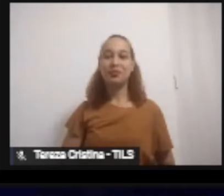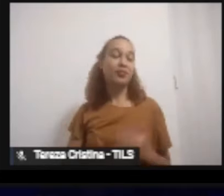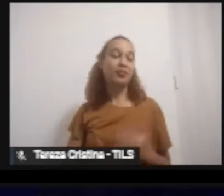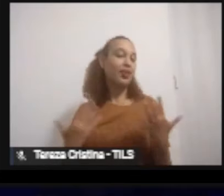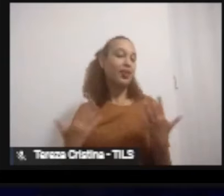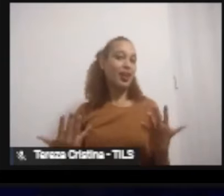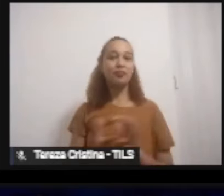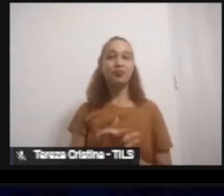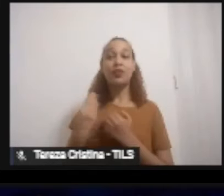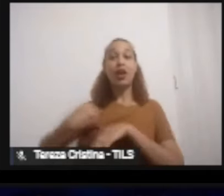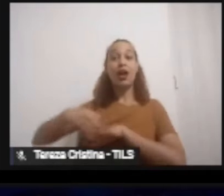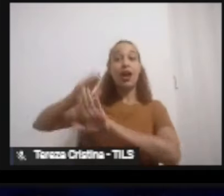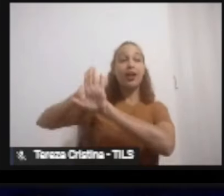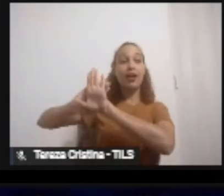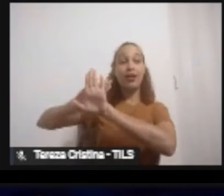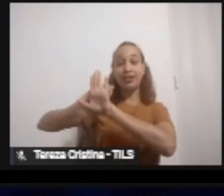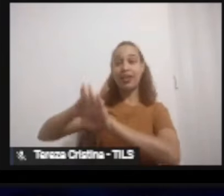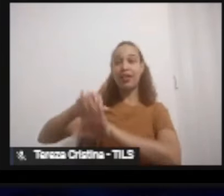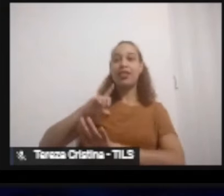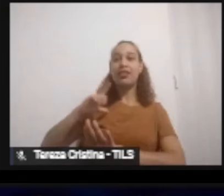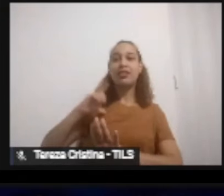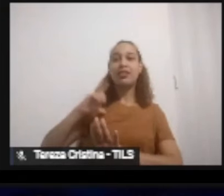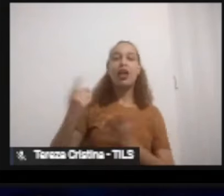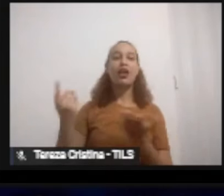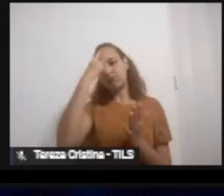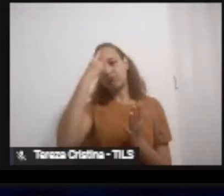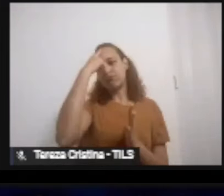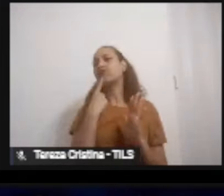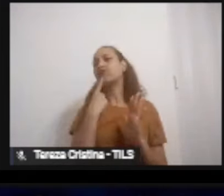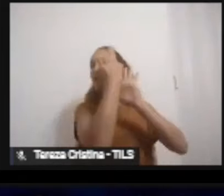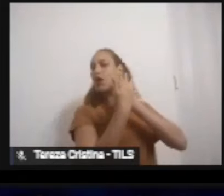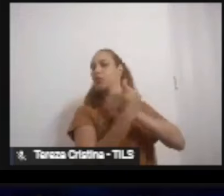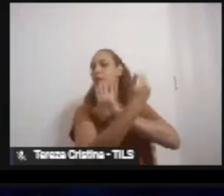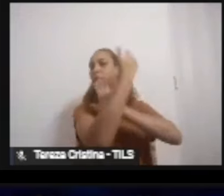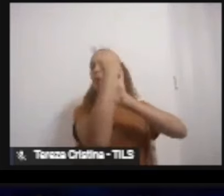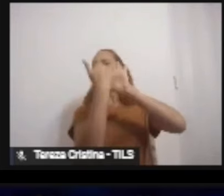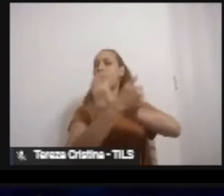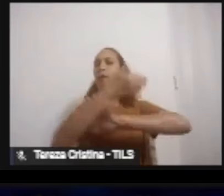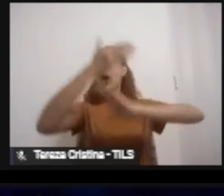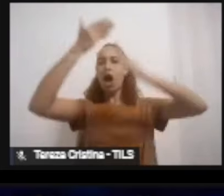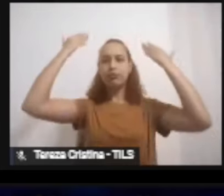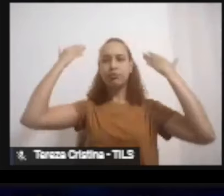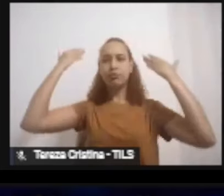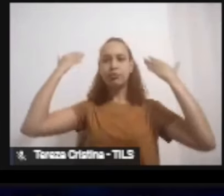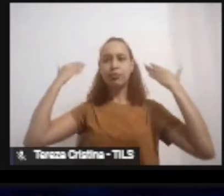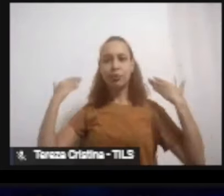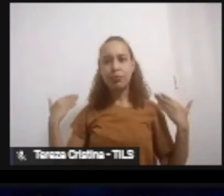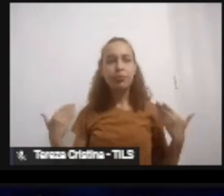Atrás de mim tem algumas ilustrações. A maior parte das ilustrações são as ilustrações, os originais do